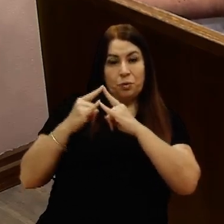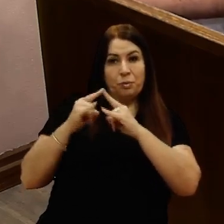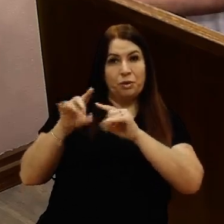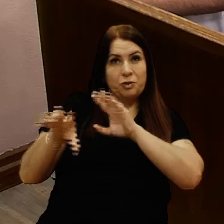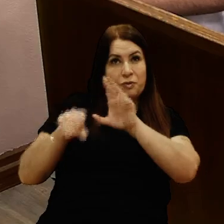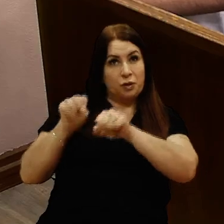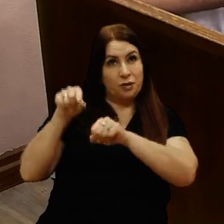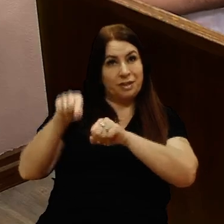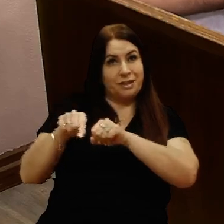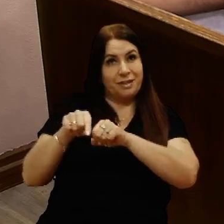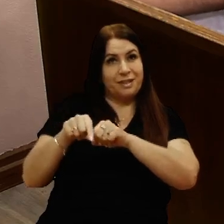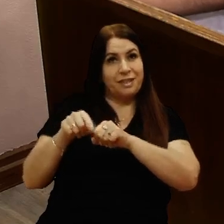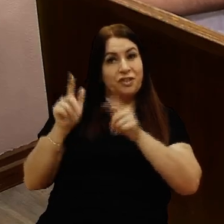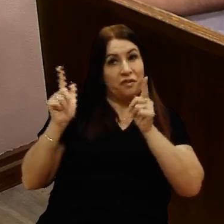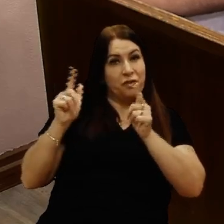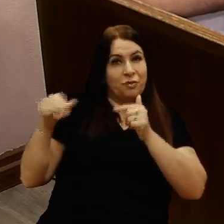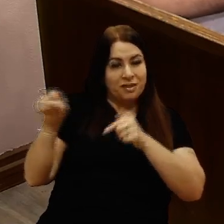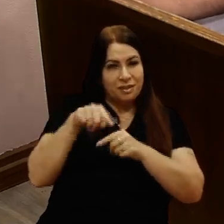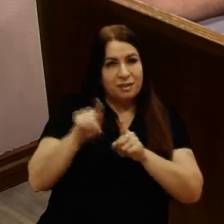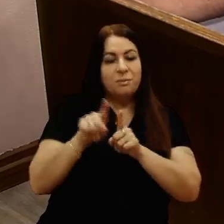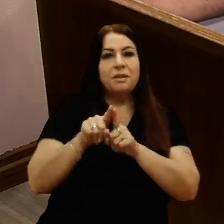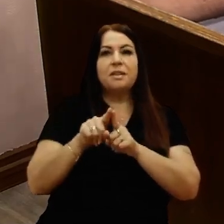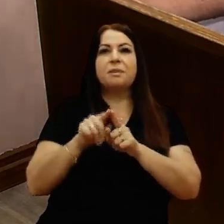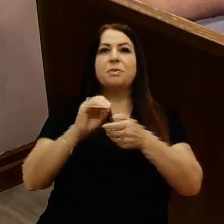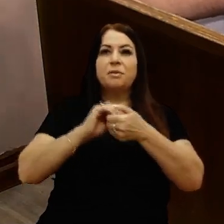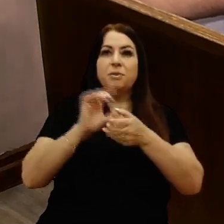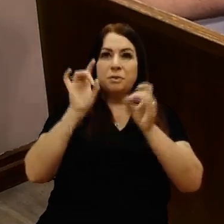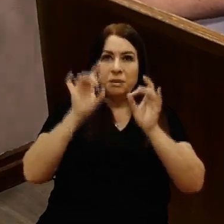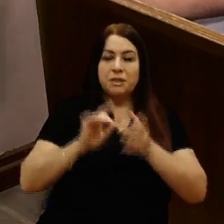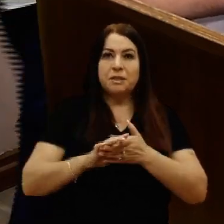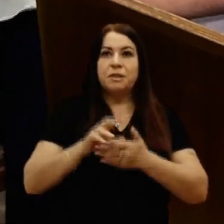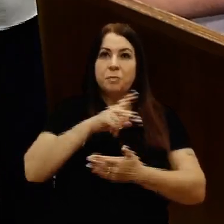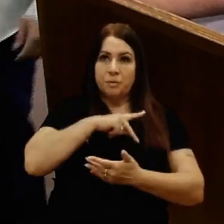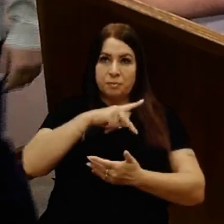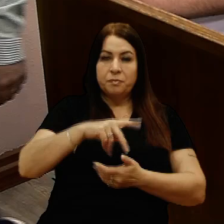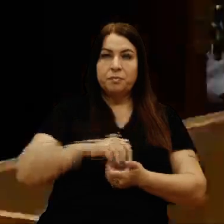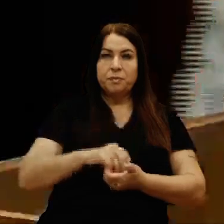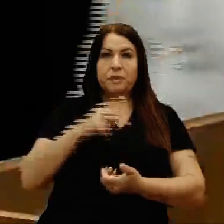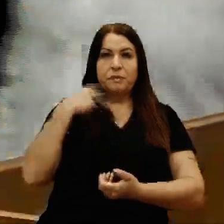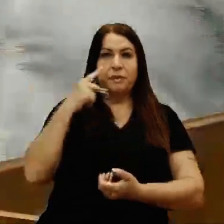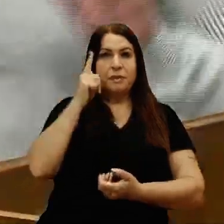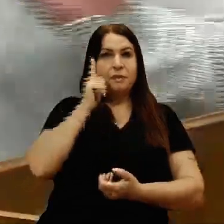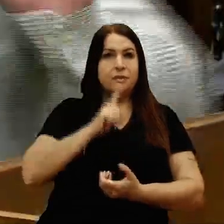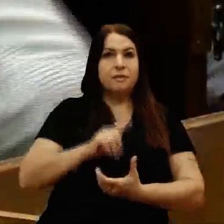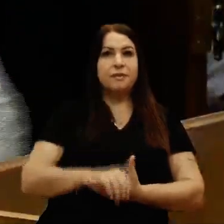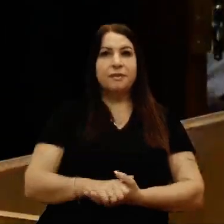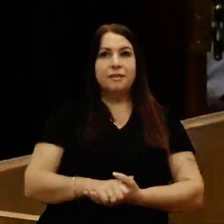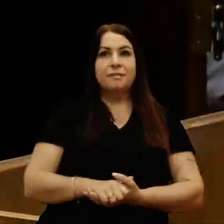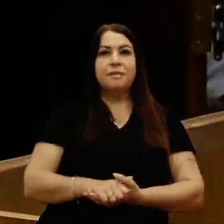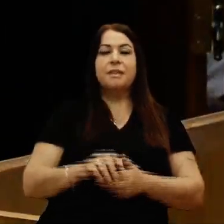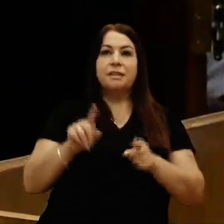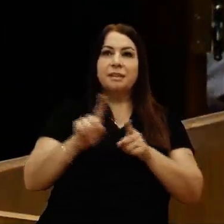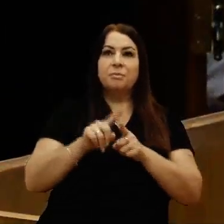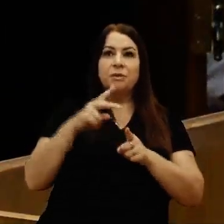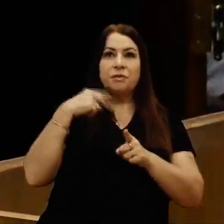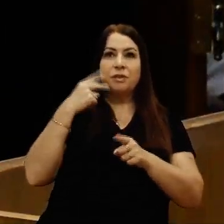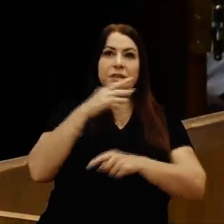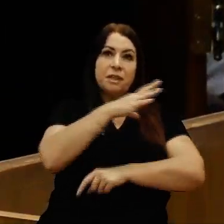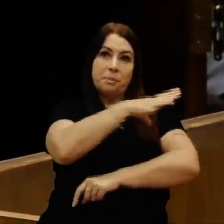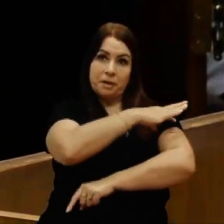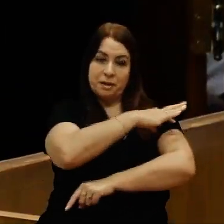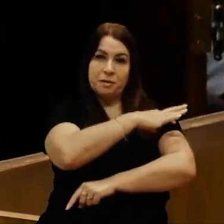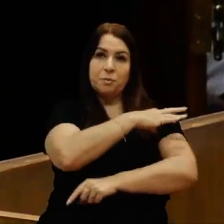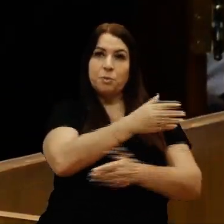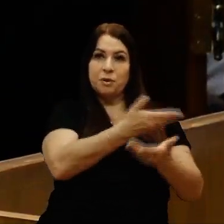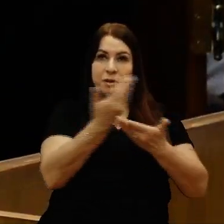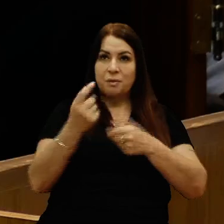aqui presentes, de aventureiros também. Uma saudação especial também ao presidente, vereador Lucas Carenhato, e também ao vereador, capitão Ramon, que nos